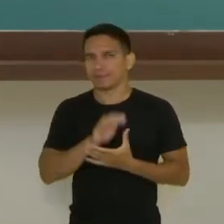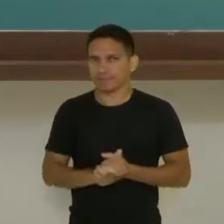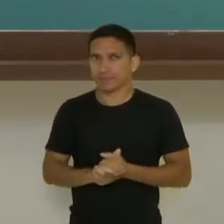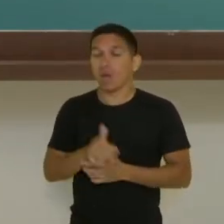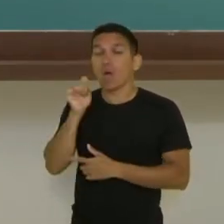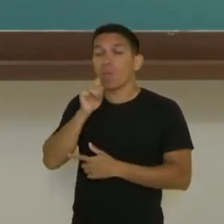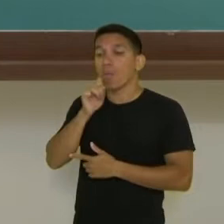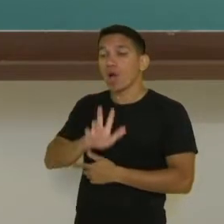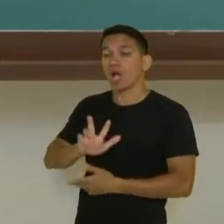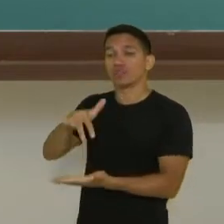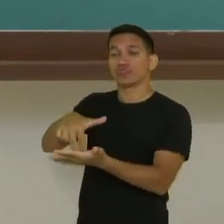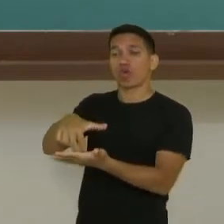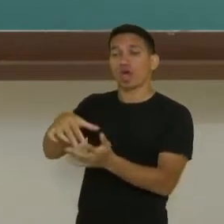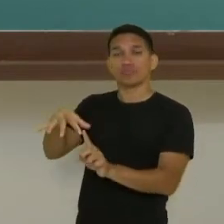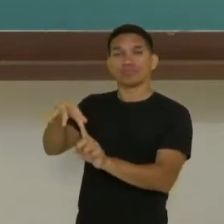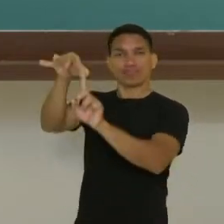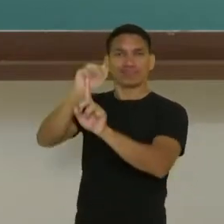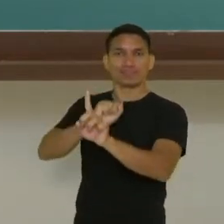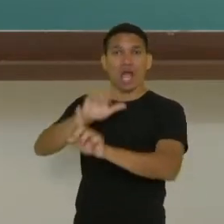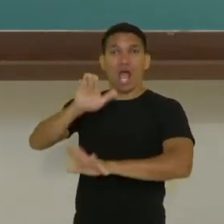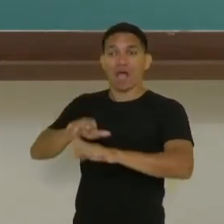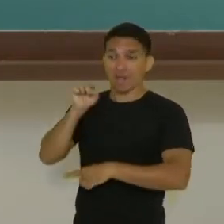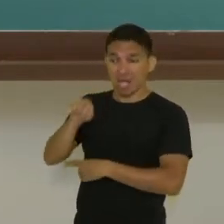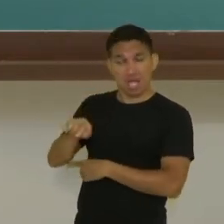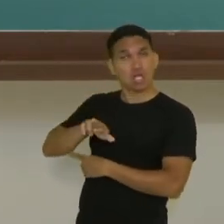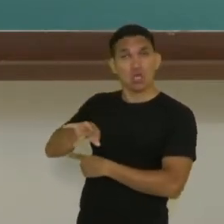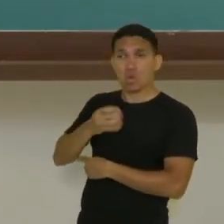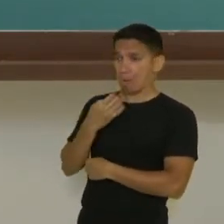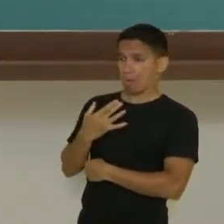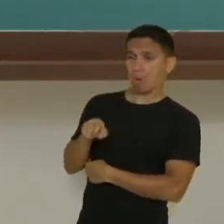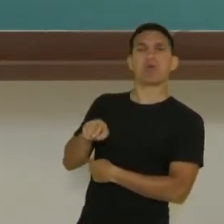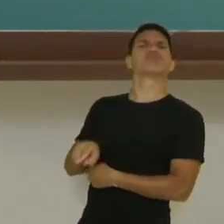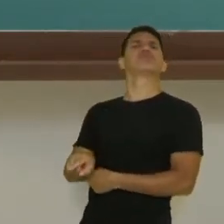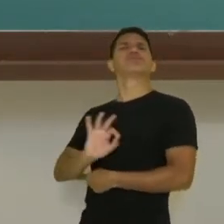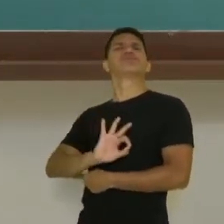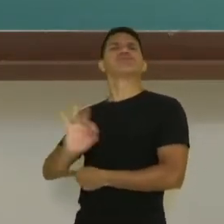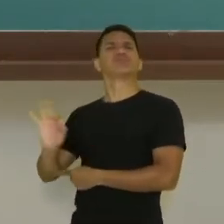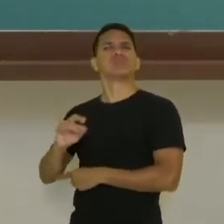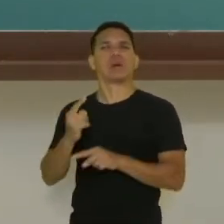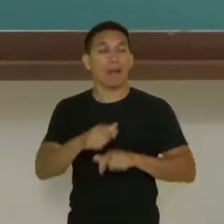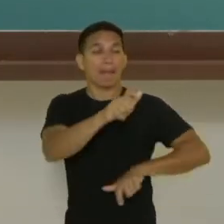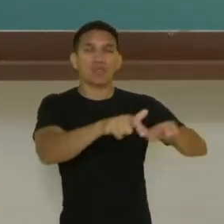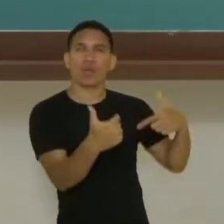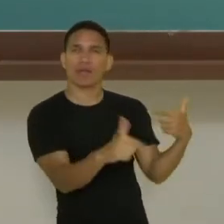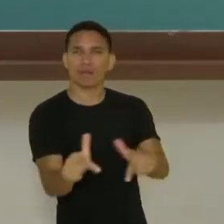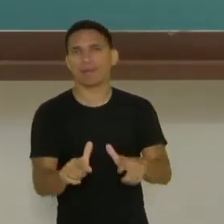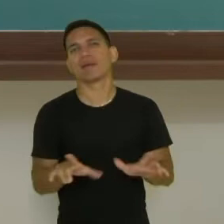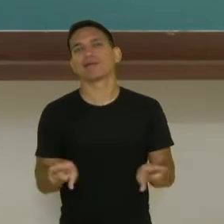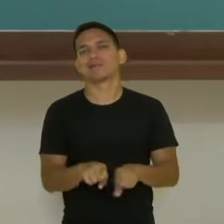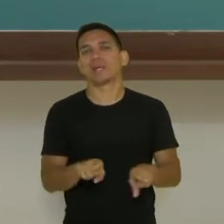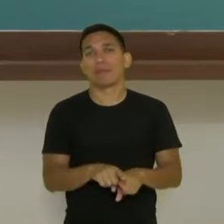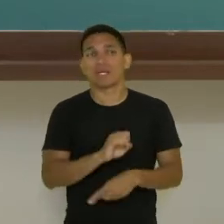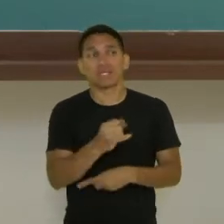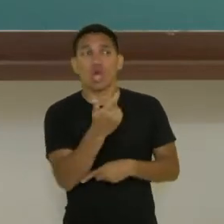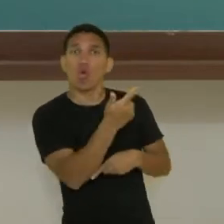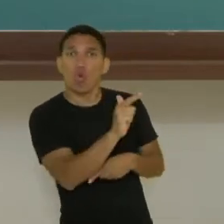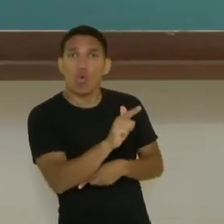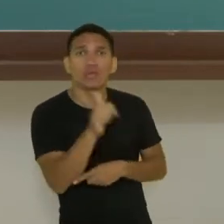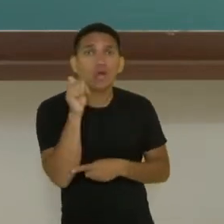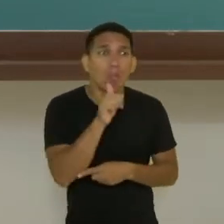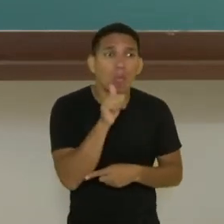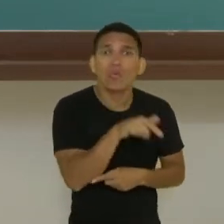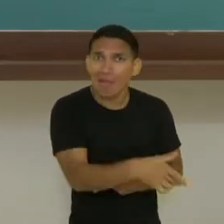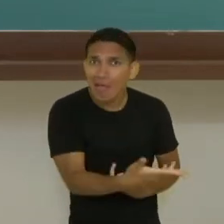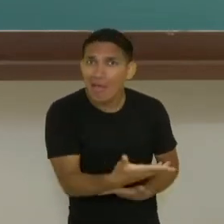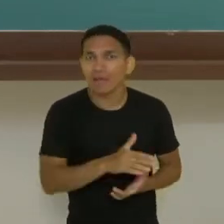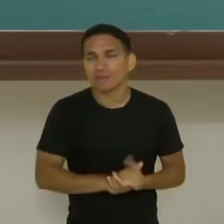destaque, às vezes ela não é vista com bons olhos pelos funcionários, até mesmo por funcionários mulheres. Então, o